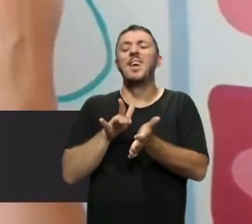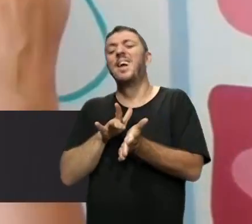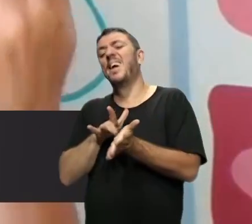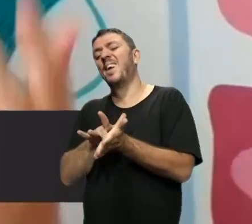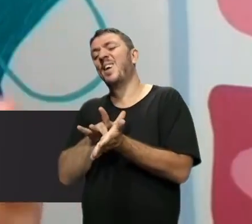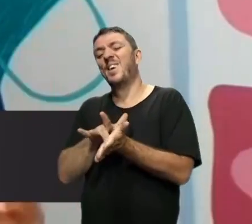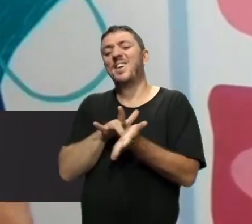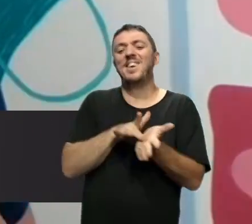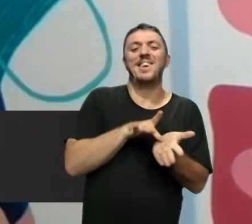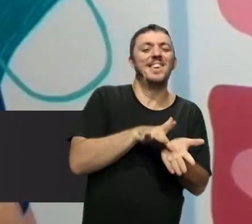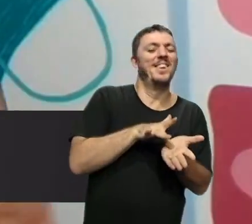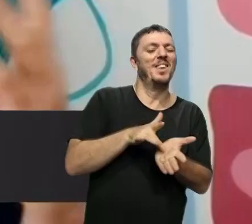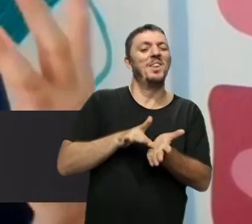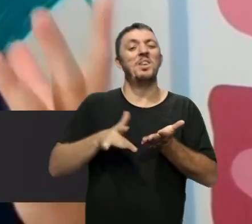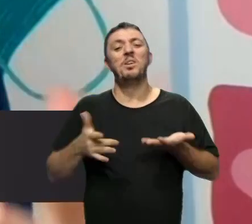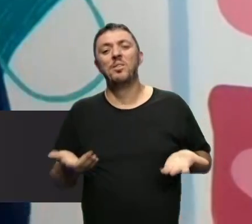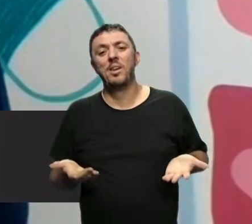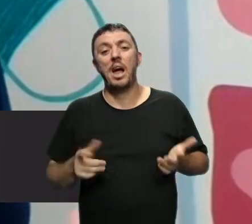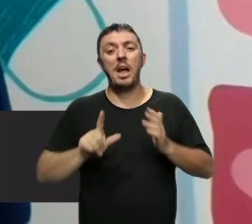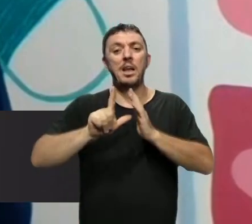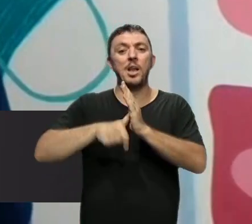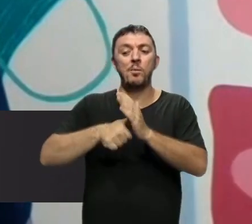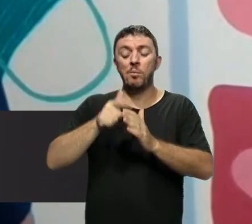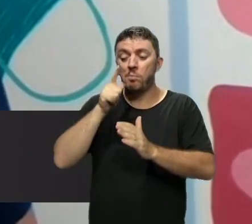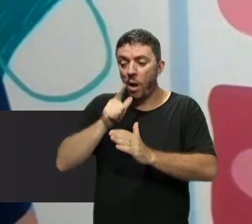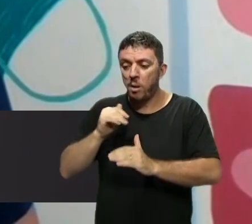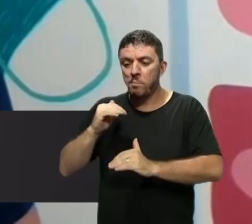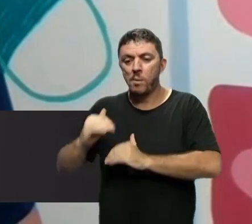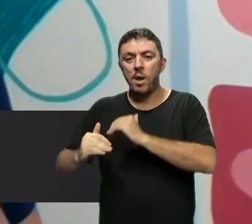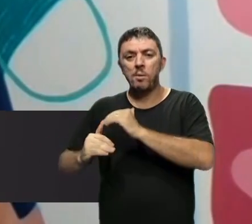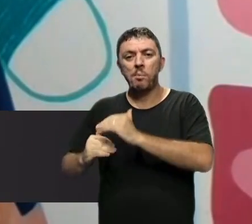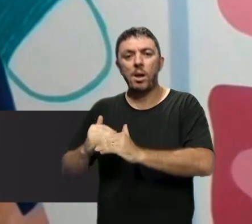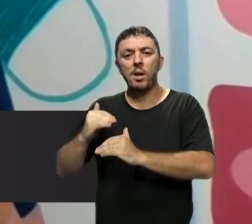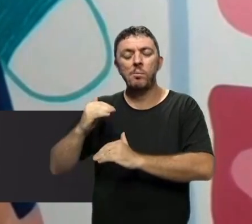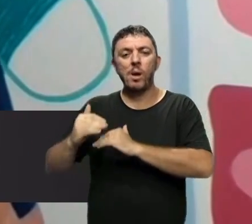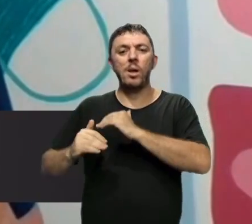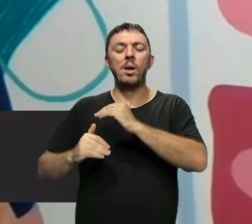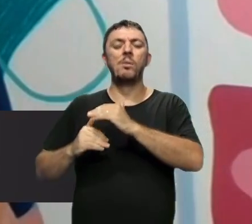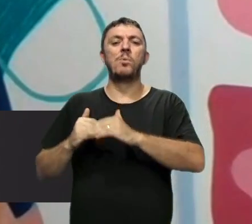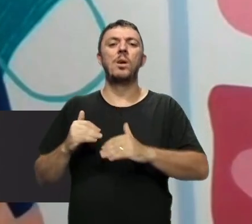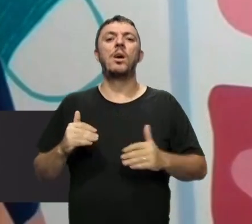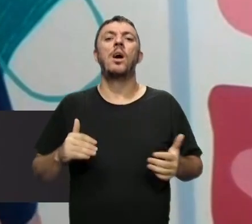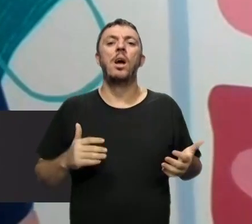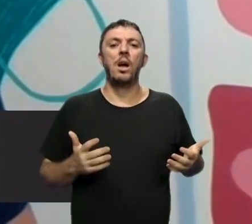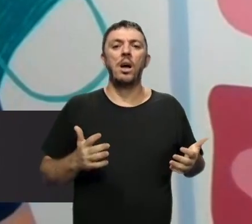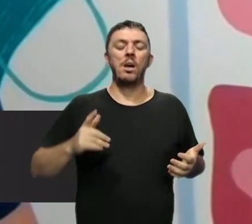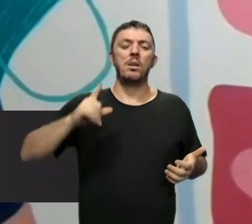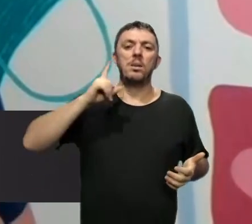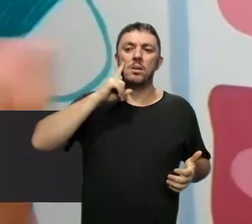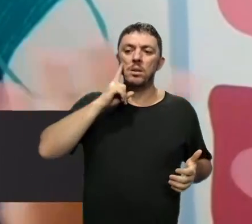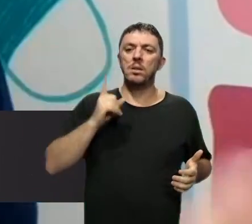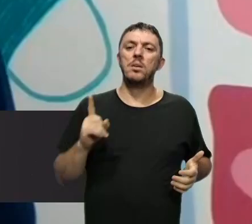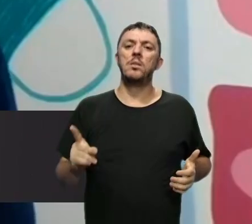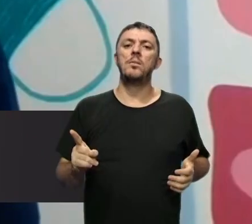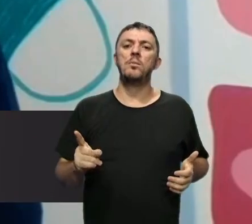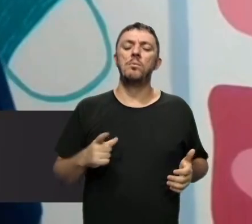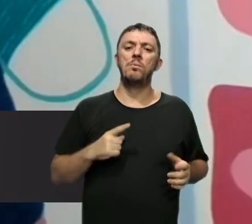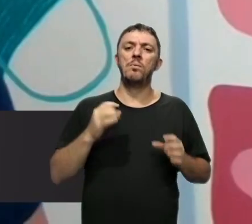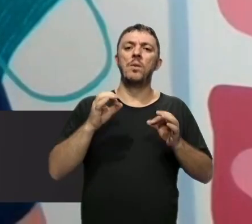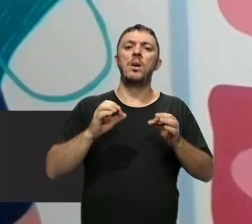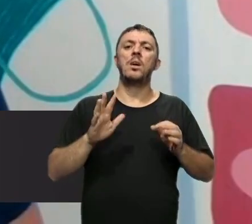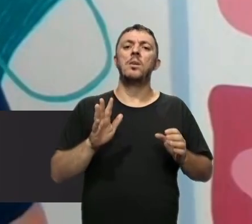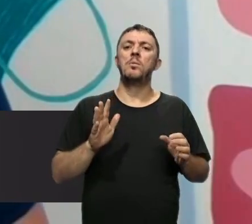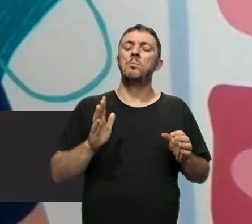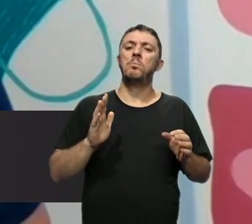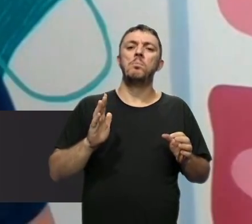de repente depois eu consigo ir ampliando isso para ações que talvez eu não tivesse